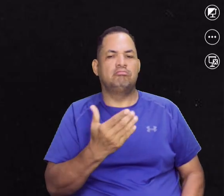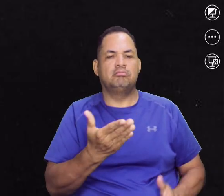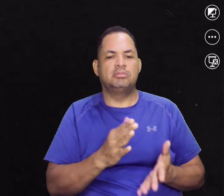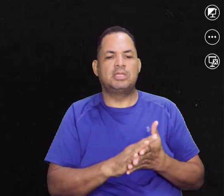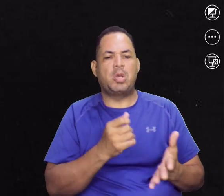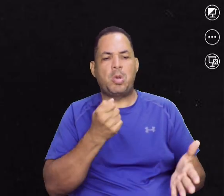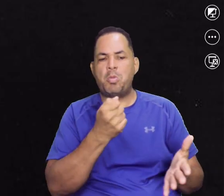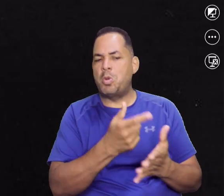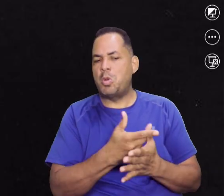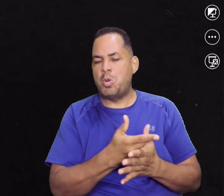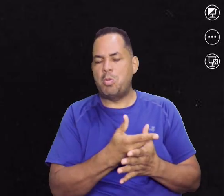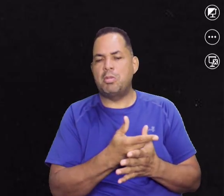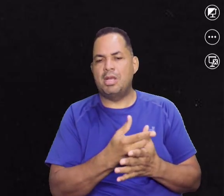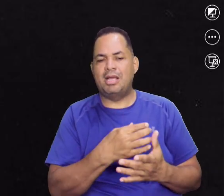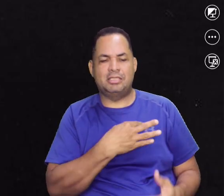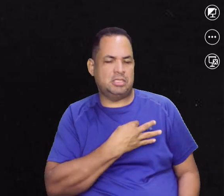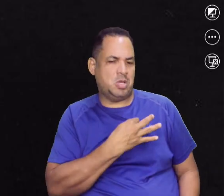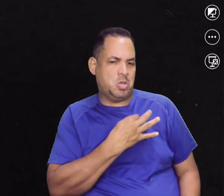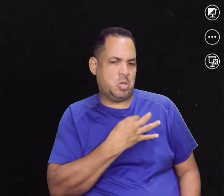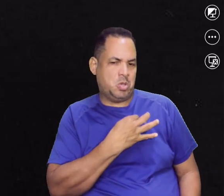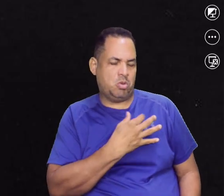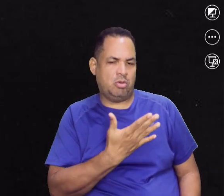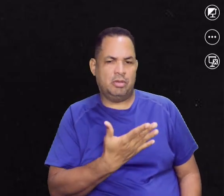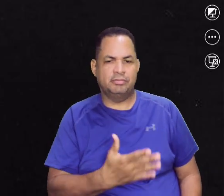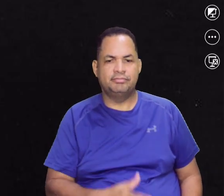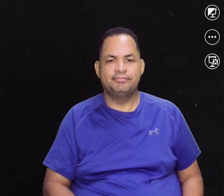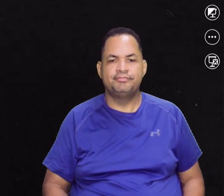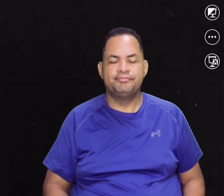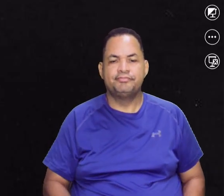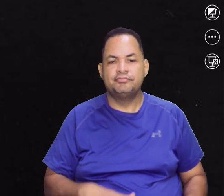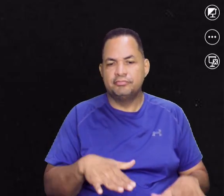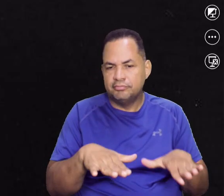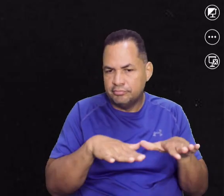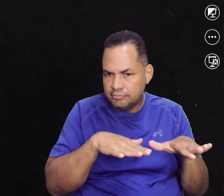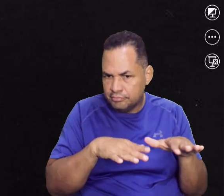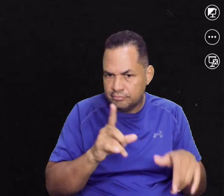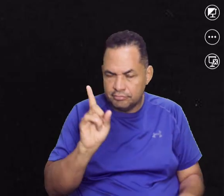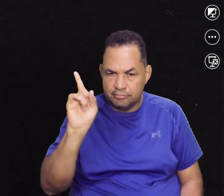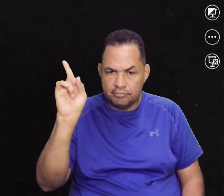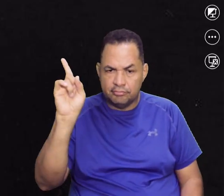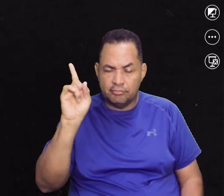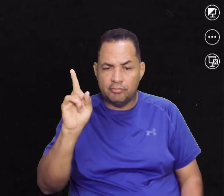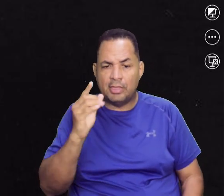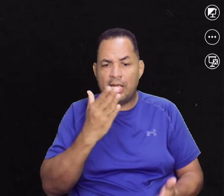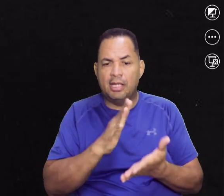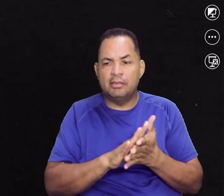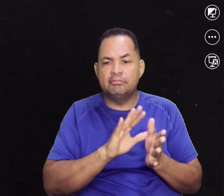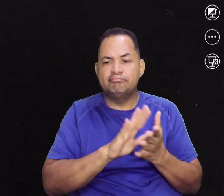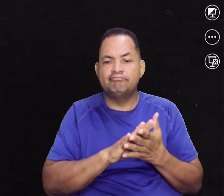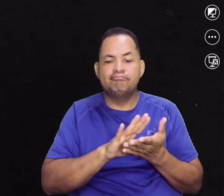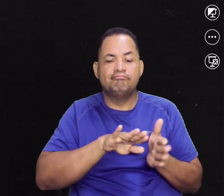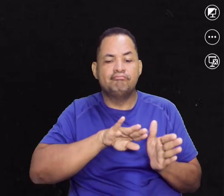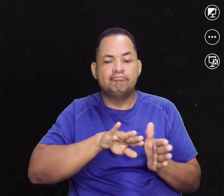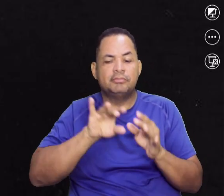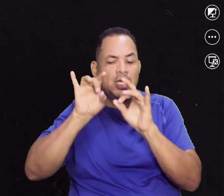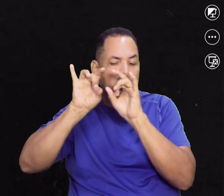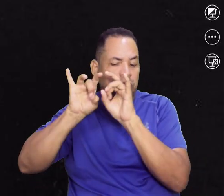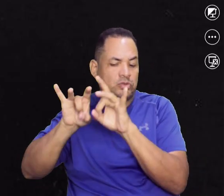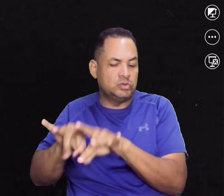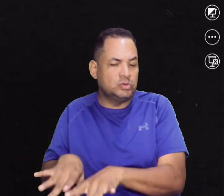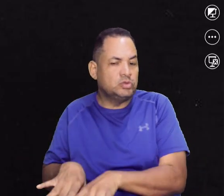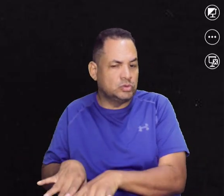de comprar esses tecidos. Então, um dos movimentos do Gandhi vai ser o boicote aos